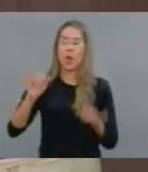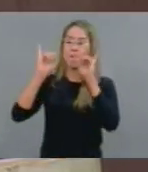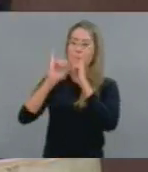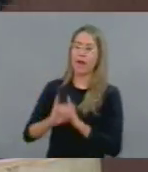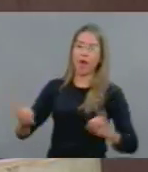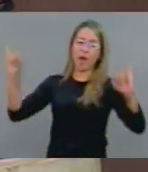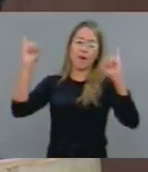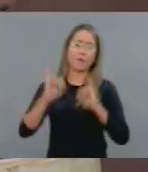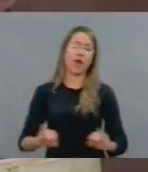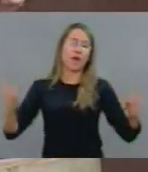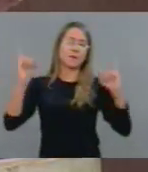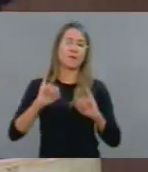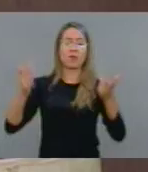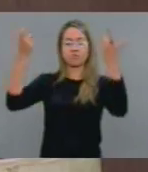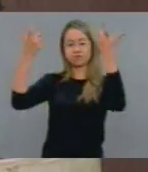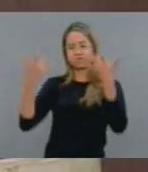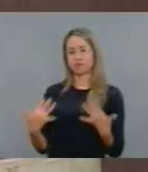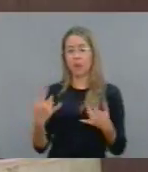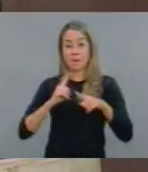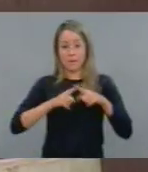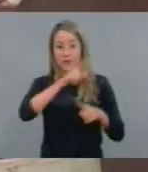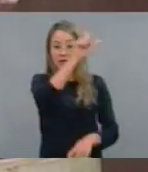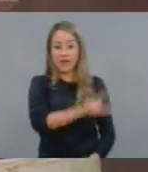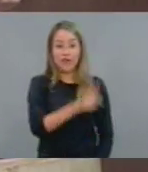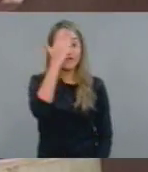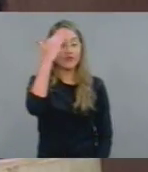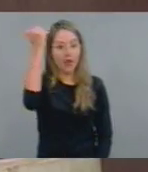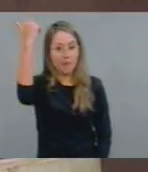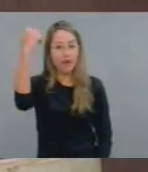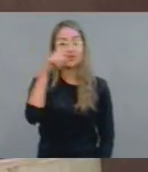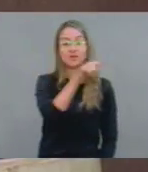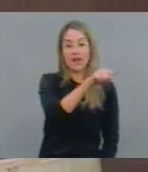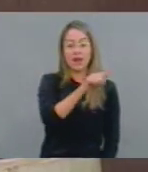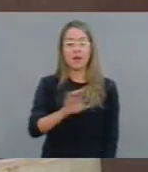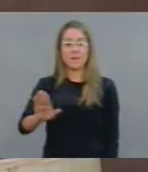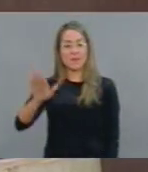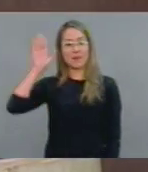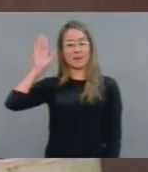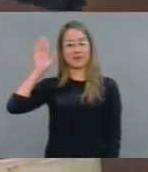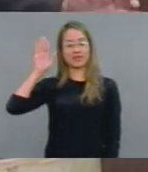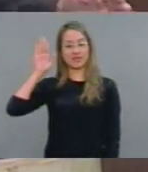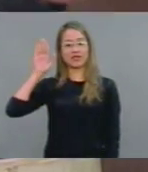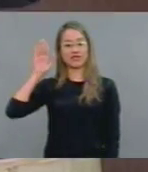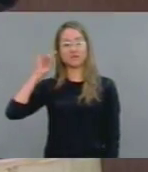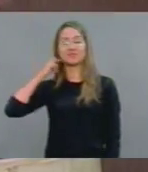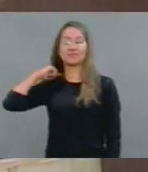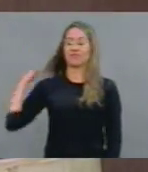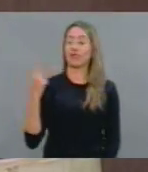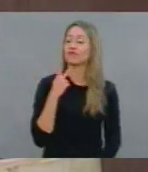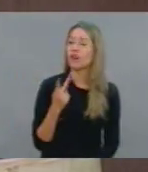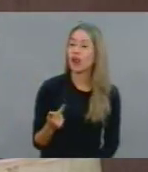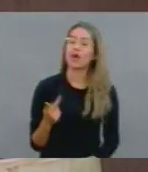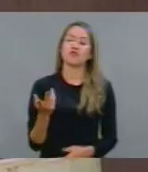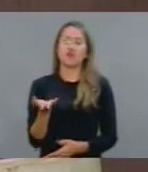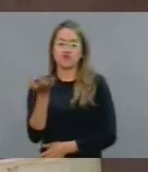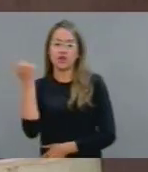com gigantesca popularidade, eram palavras de conciliação,